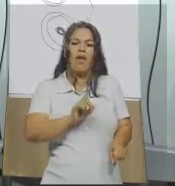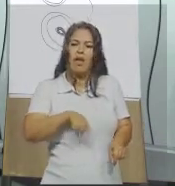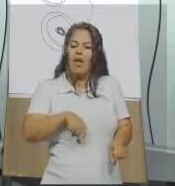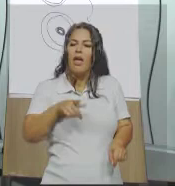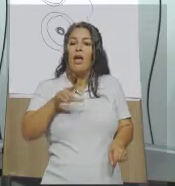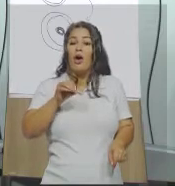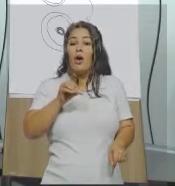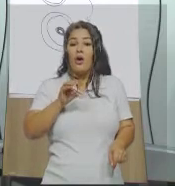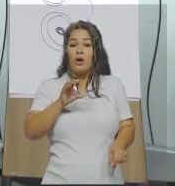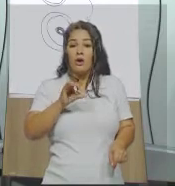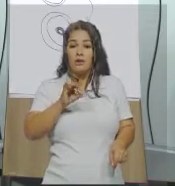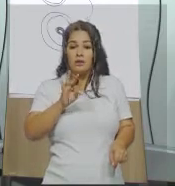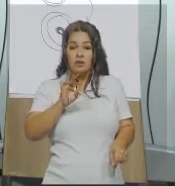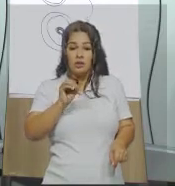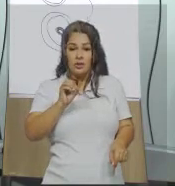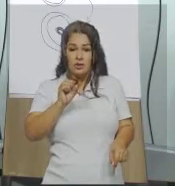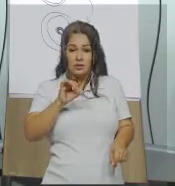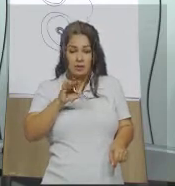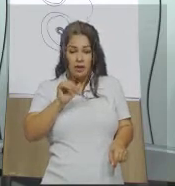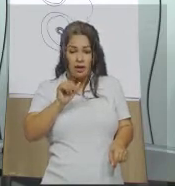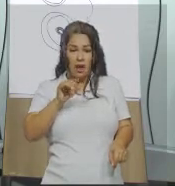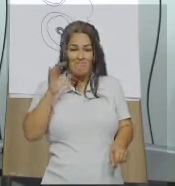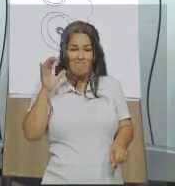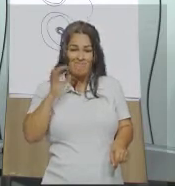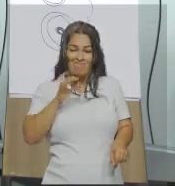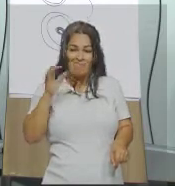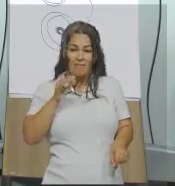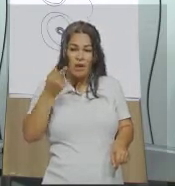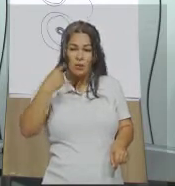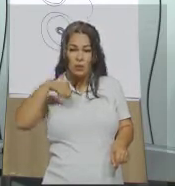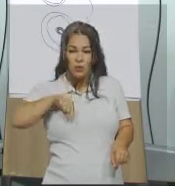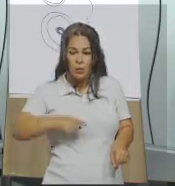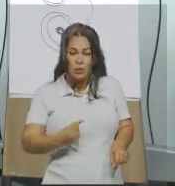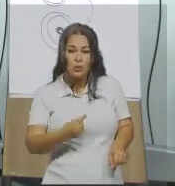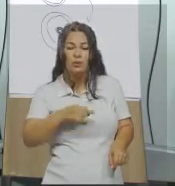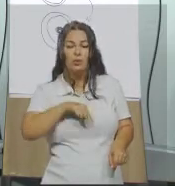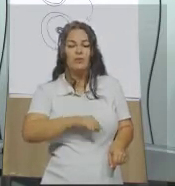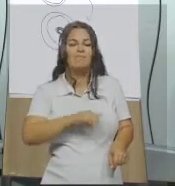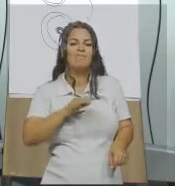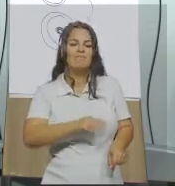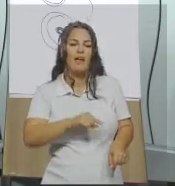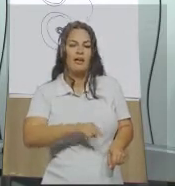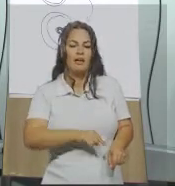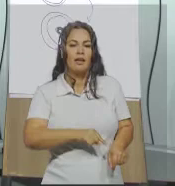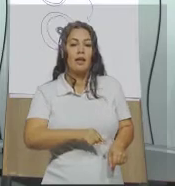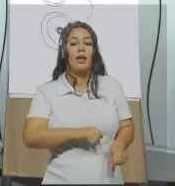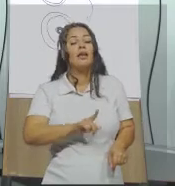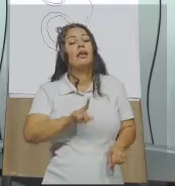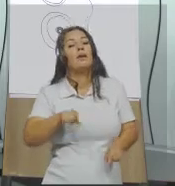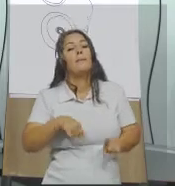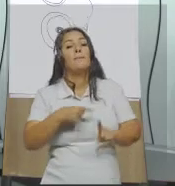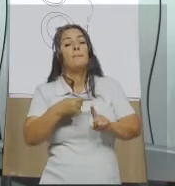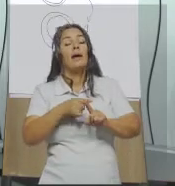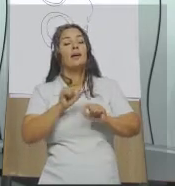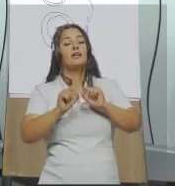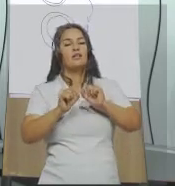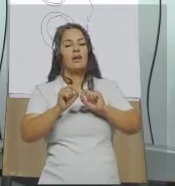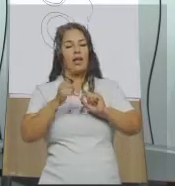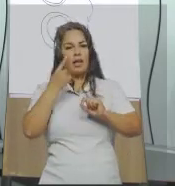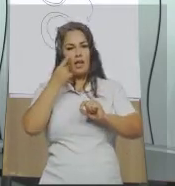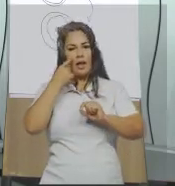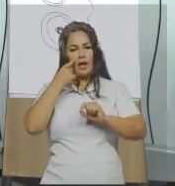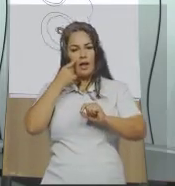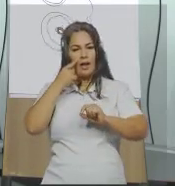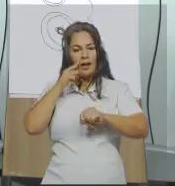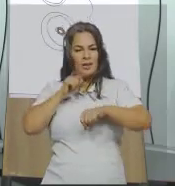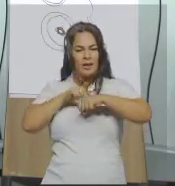que estimula essas contrações. E quando a mãe vai amamentar o seu bebê, aquele leite ele é